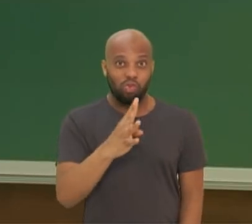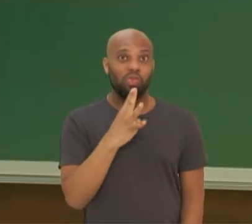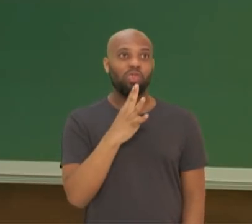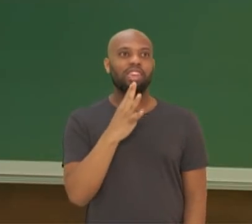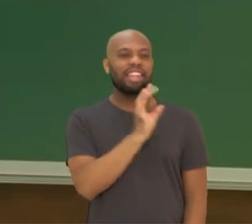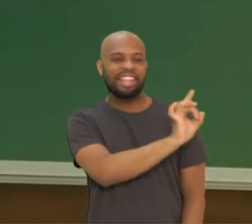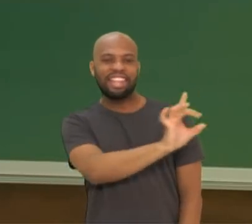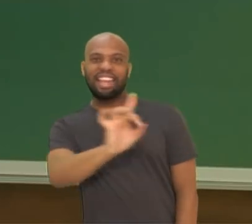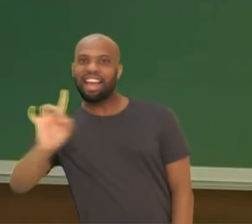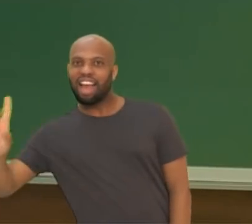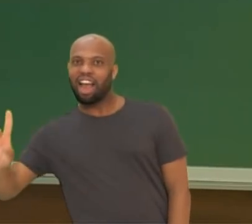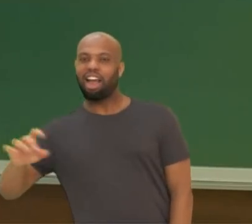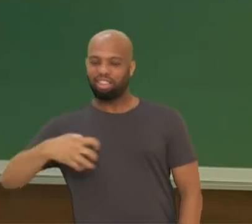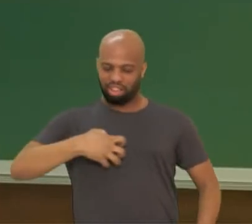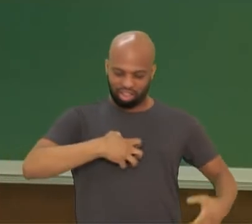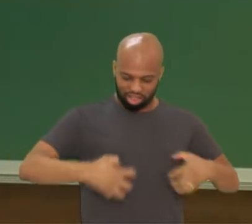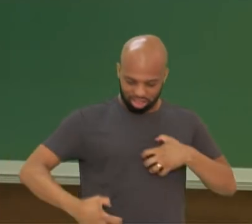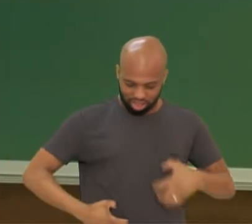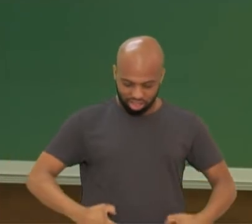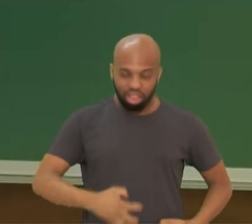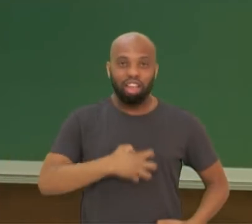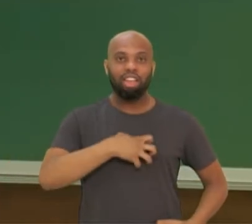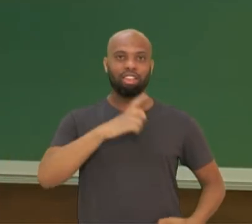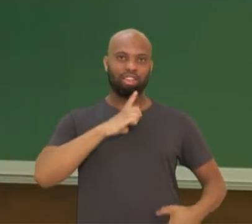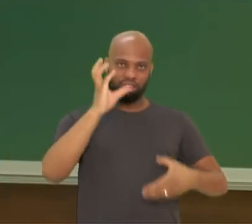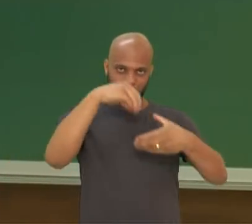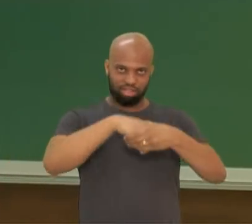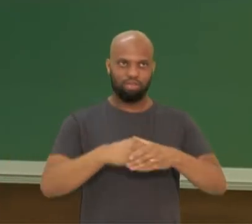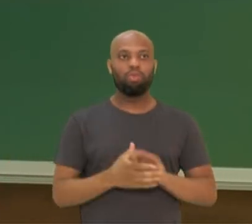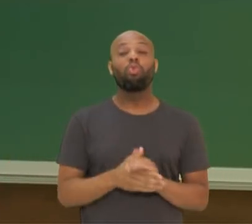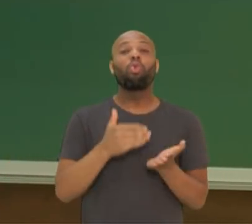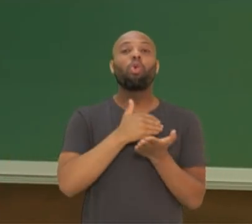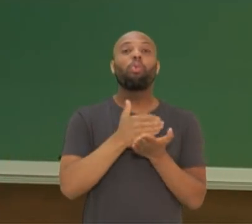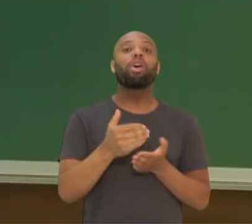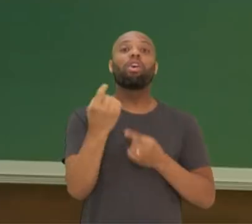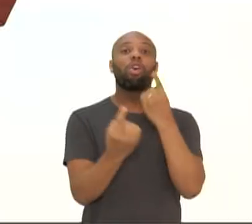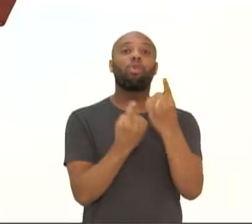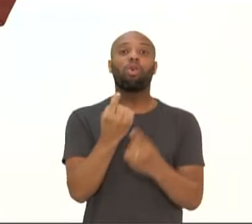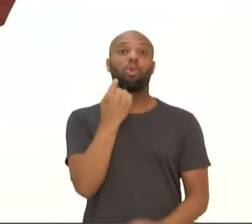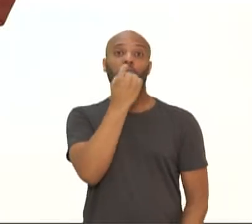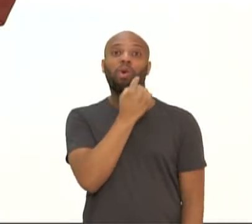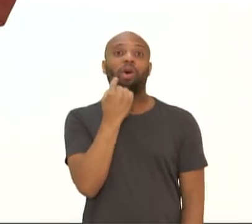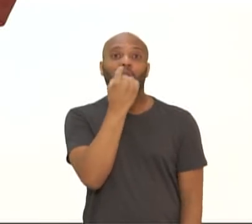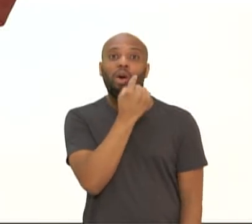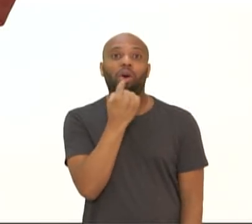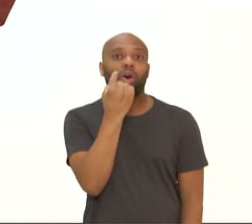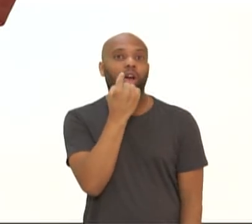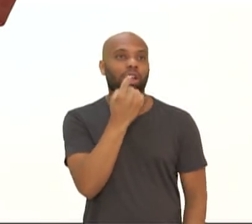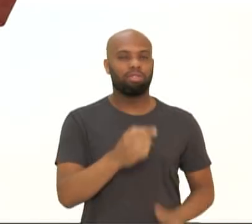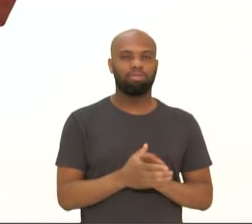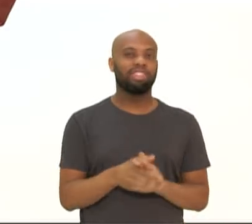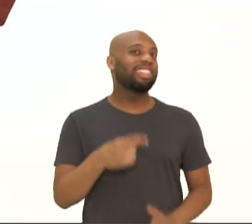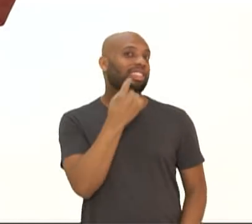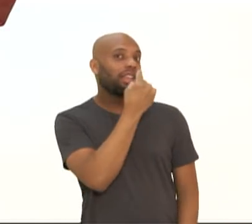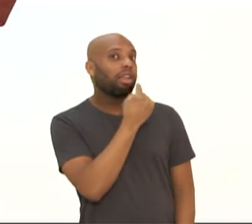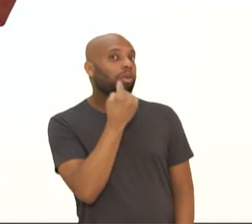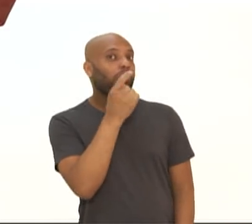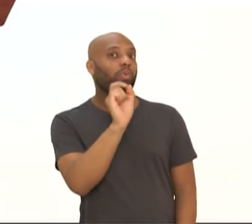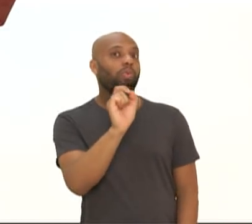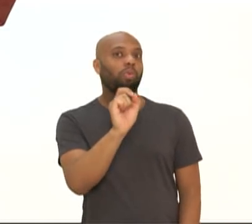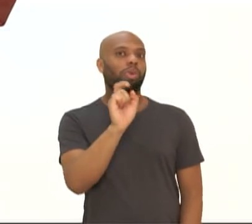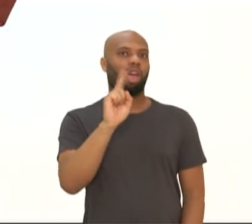um por um desses órgãos, dessas estruturas aí. Começando pela boca, tá? A boca é